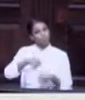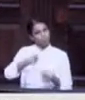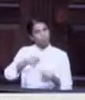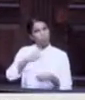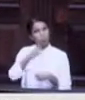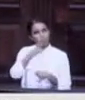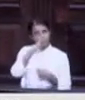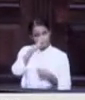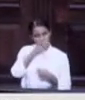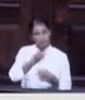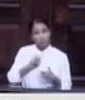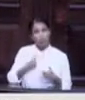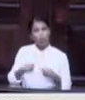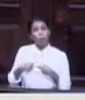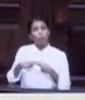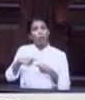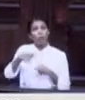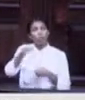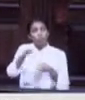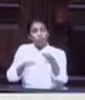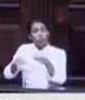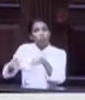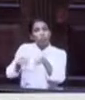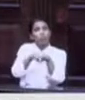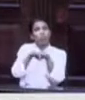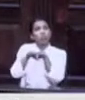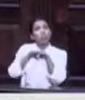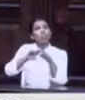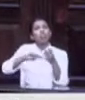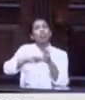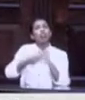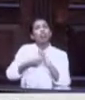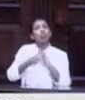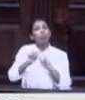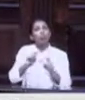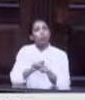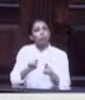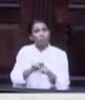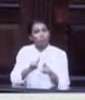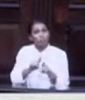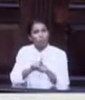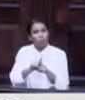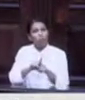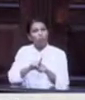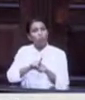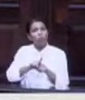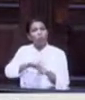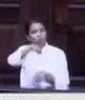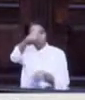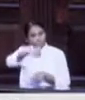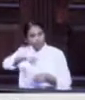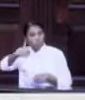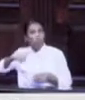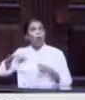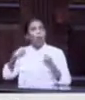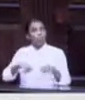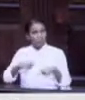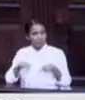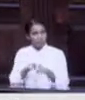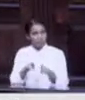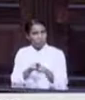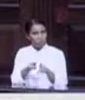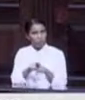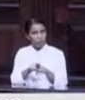trazer uma justiça a todos os poderes significa, deputado Gilberto Palmares, também levantar os pontos que Vossa Excelência aponta. Não é apenas